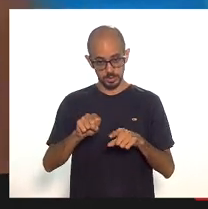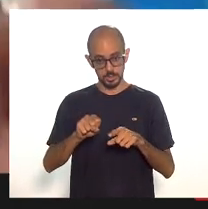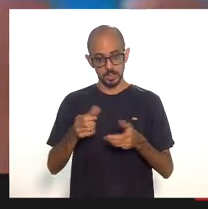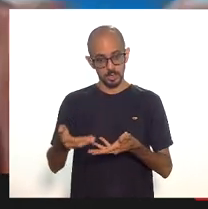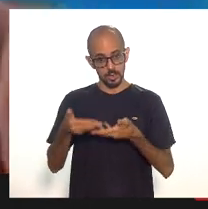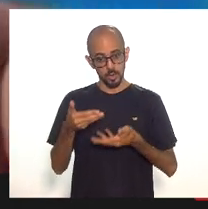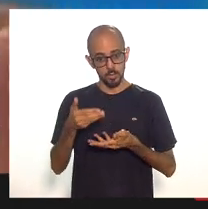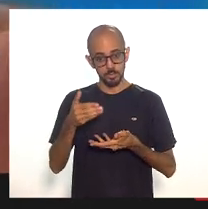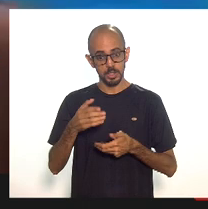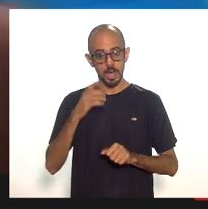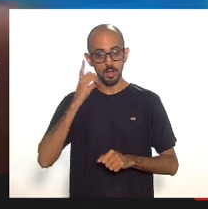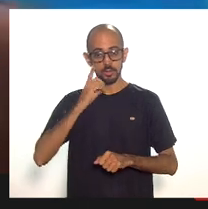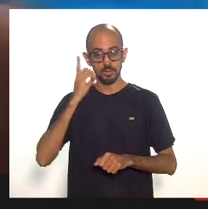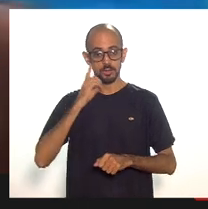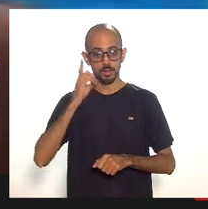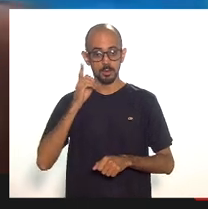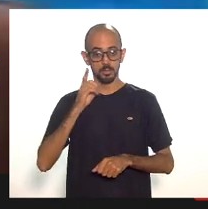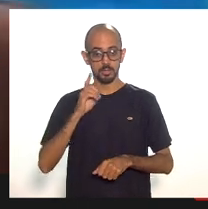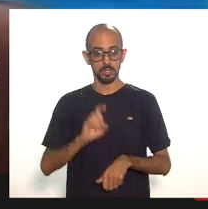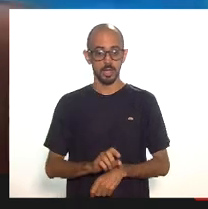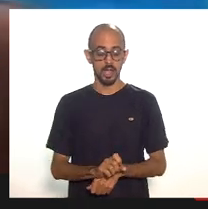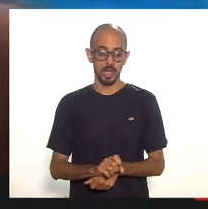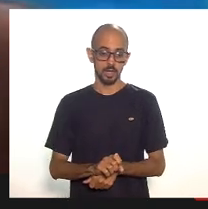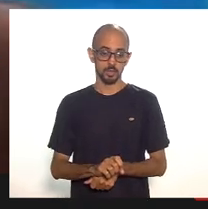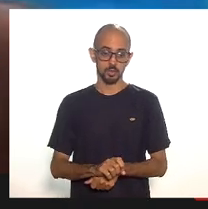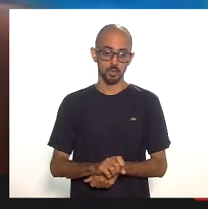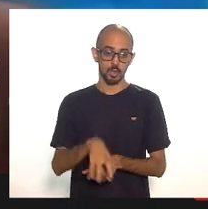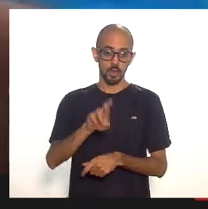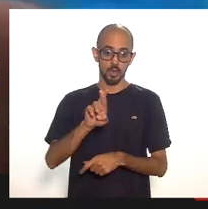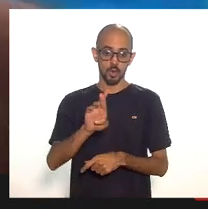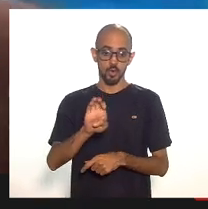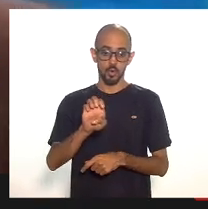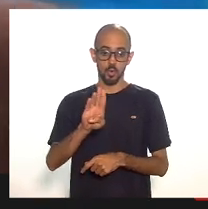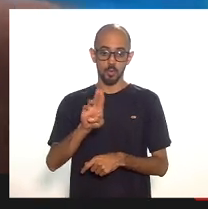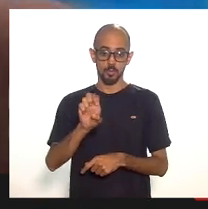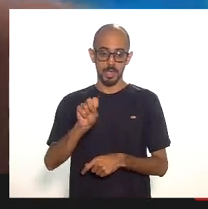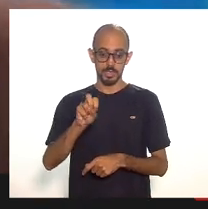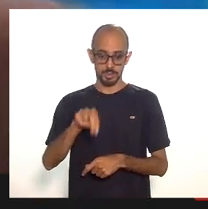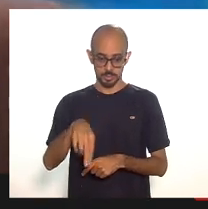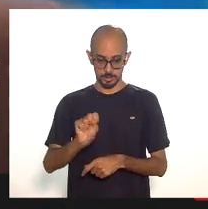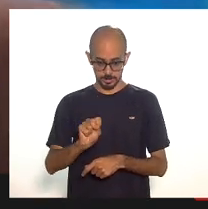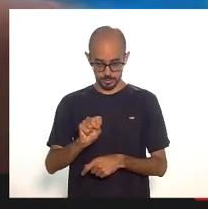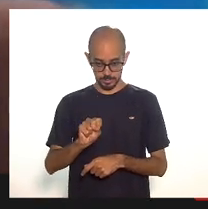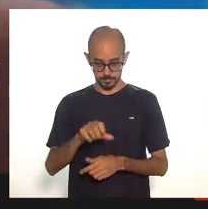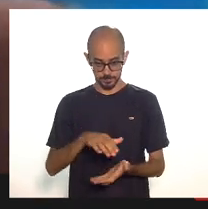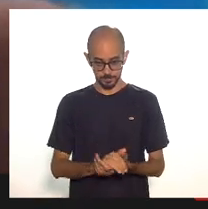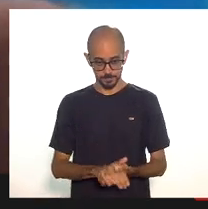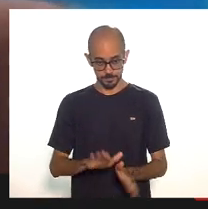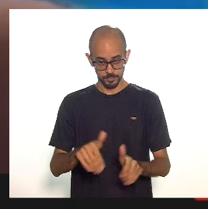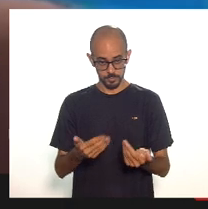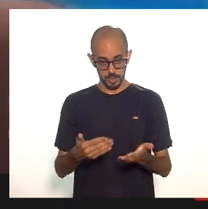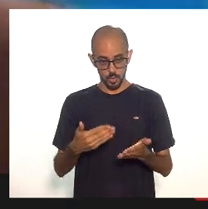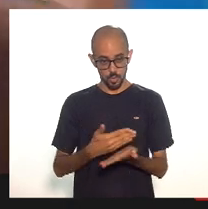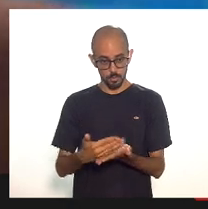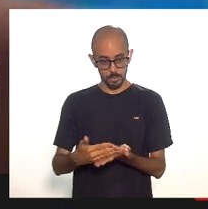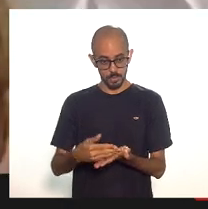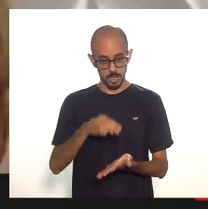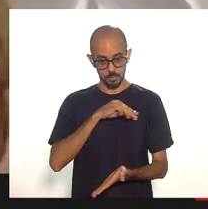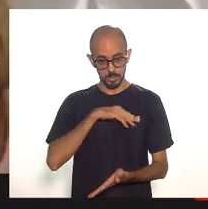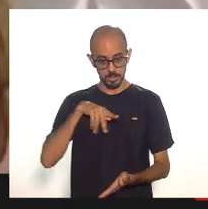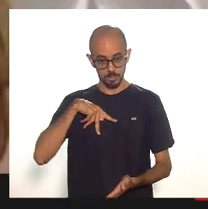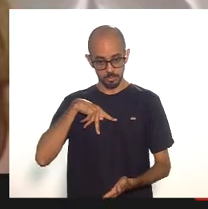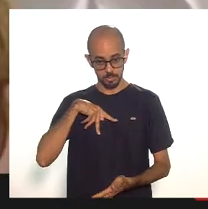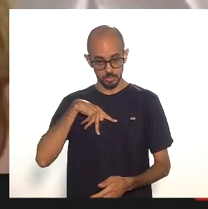convidar o parlamentar, como sugeriu a deputada Marta Rocha, o deputado Rubens Bontempo. Então, começaríamos pelo Ministério Público. Vereador, se